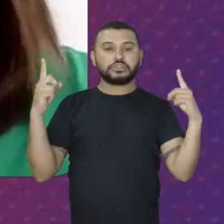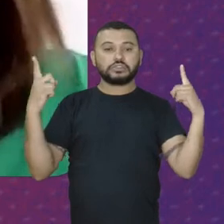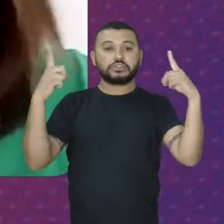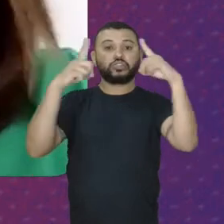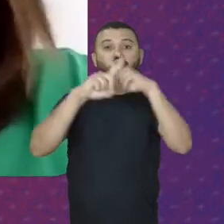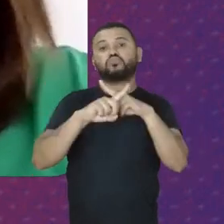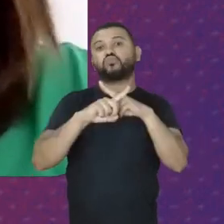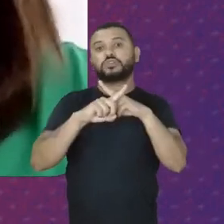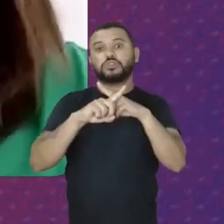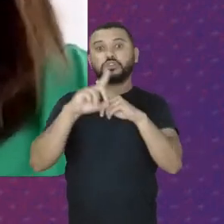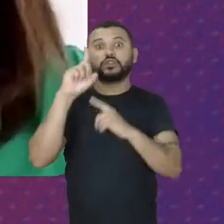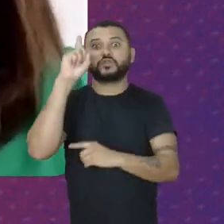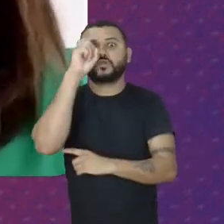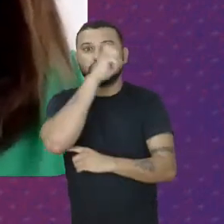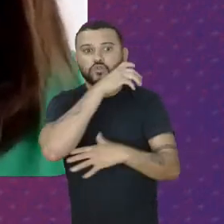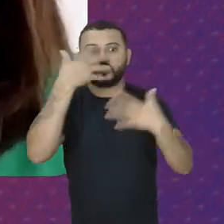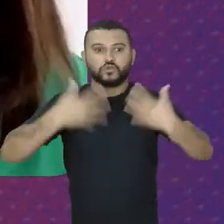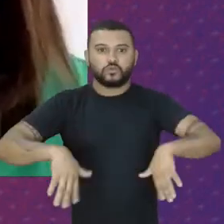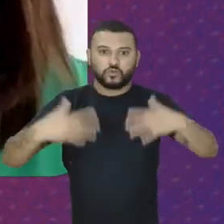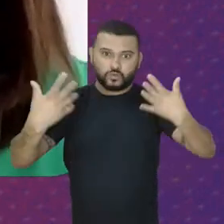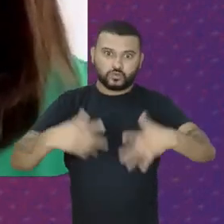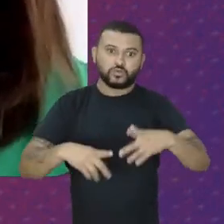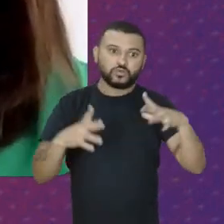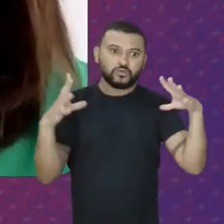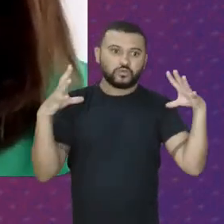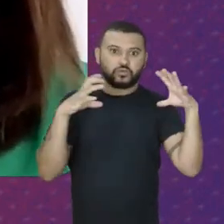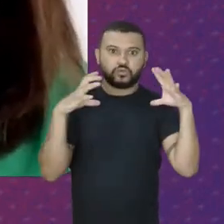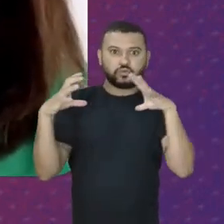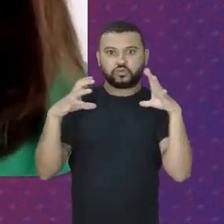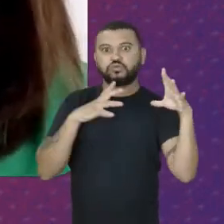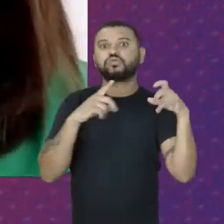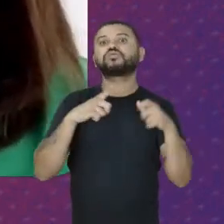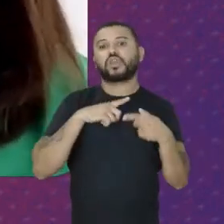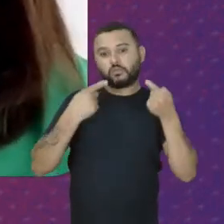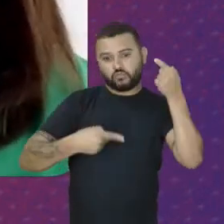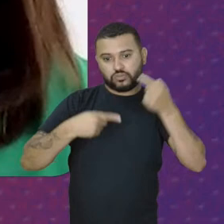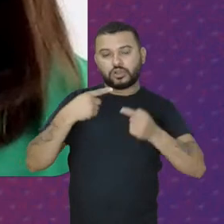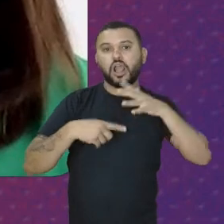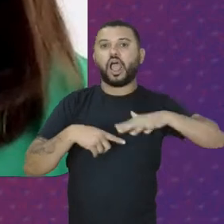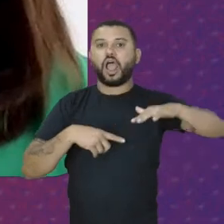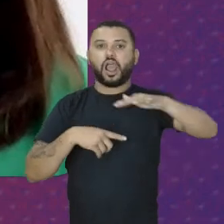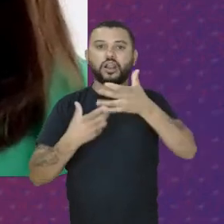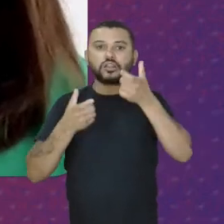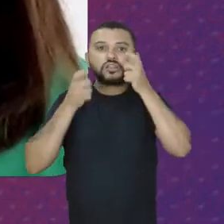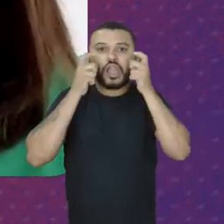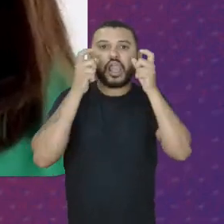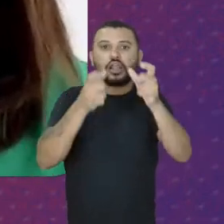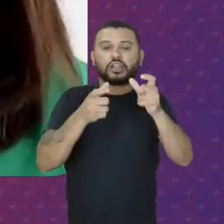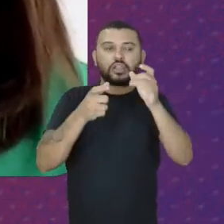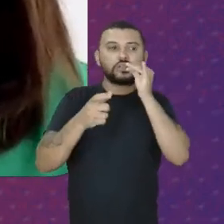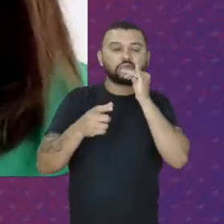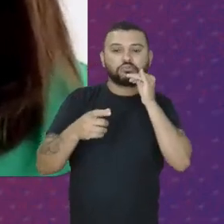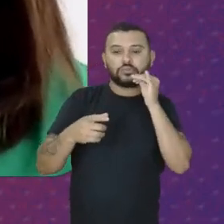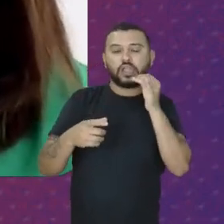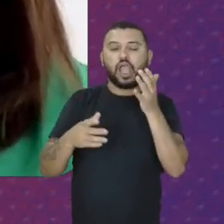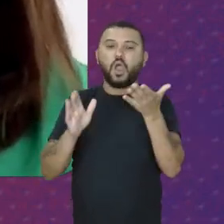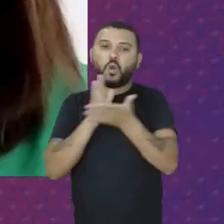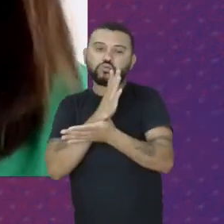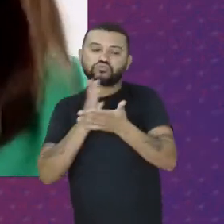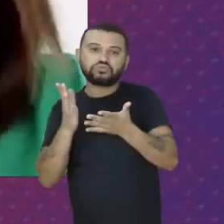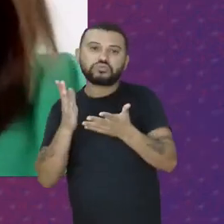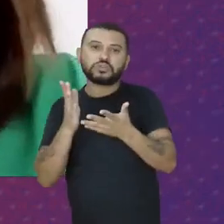muito feroz, né? Um campo de disputas diárias, de jogadas muitas